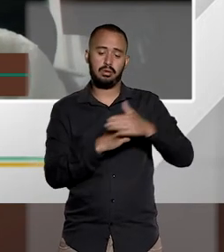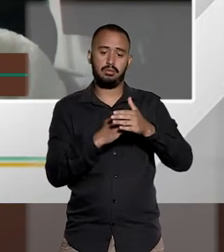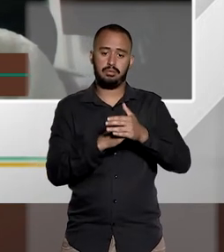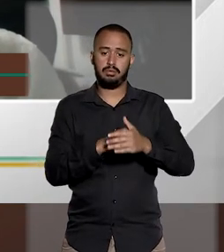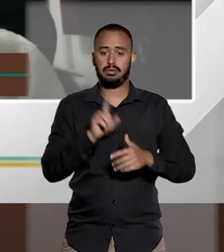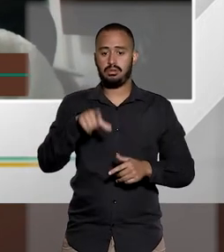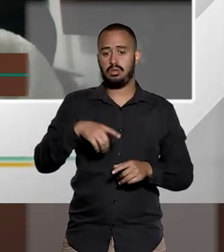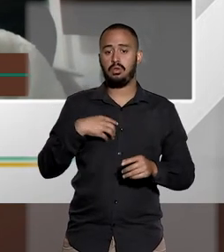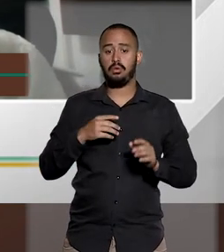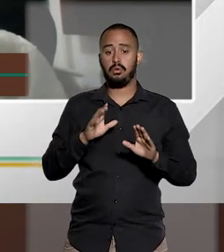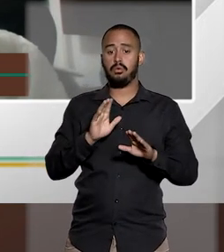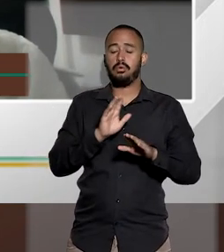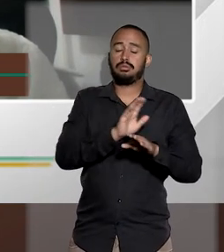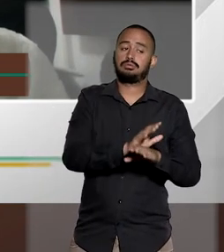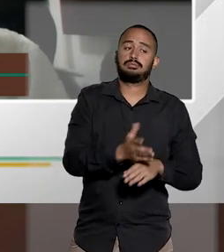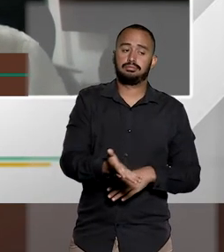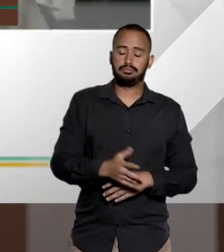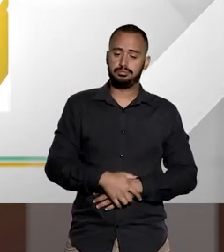Foi isso que eu defendi.